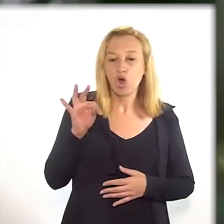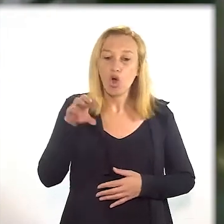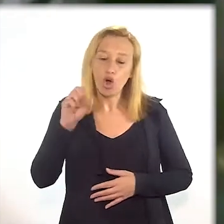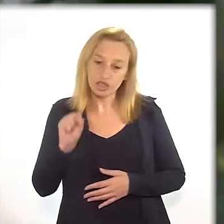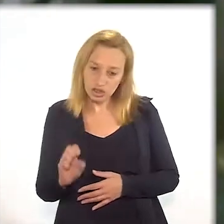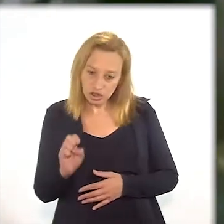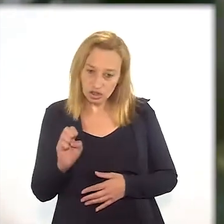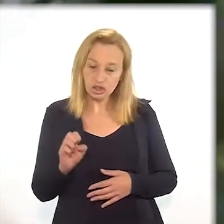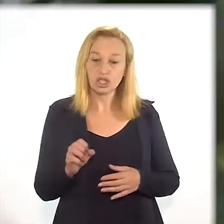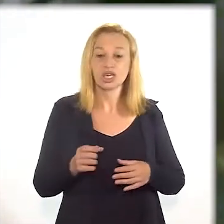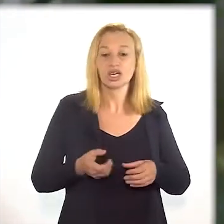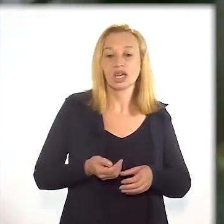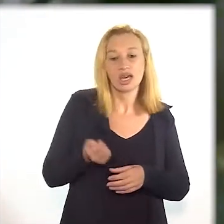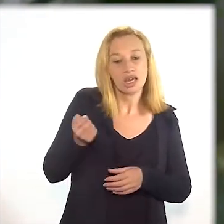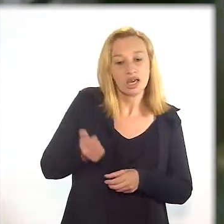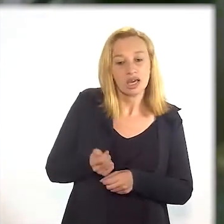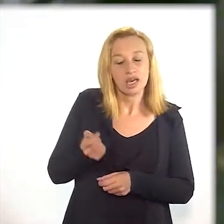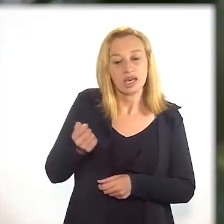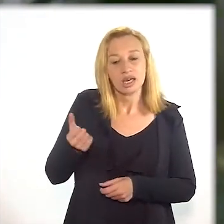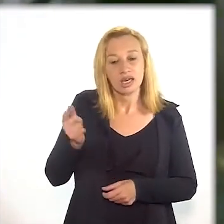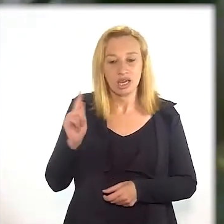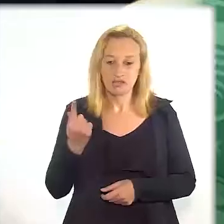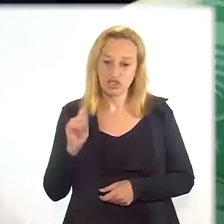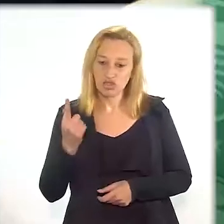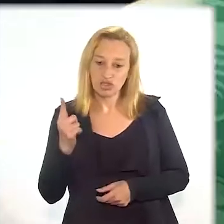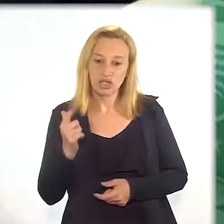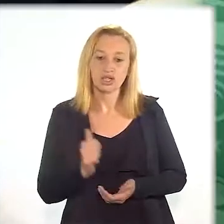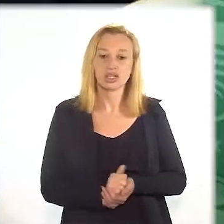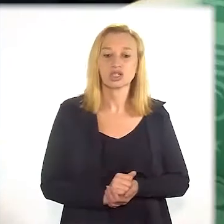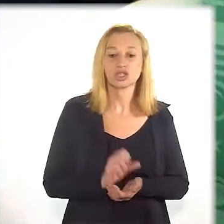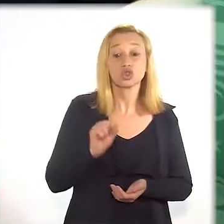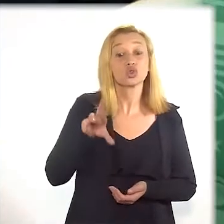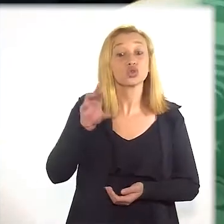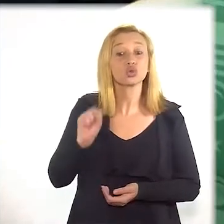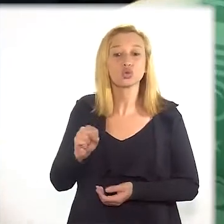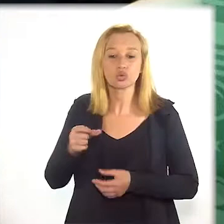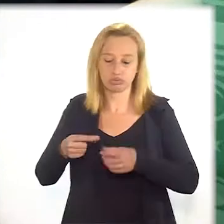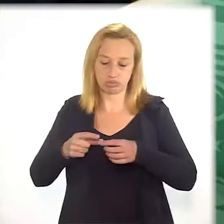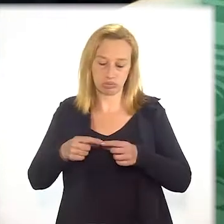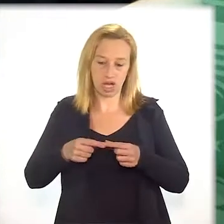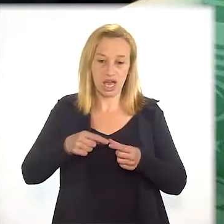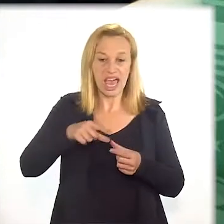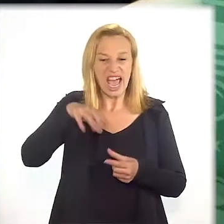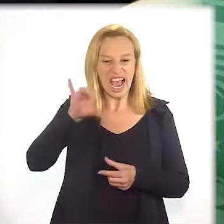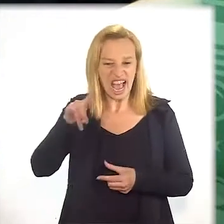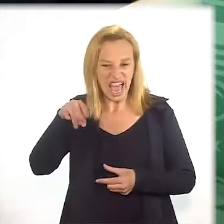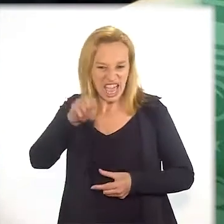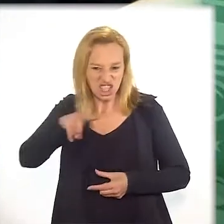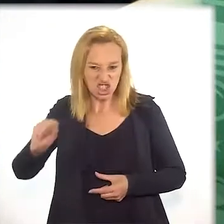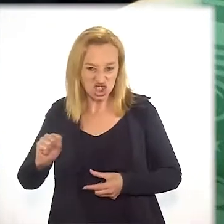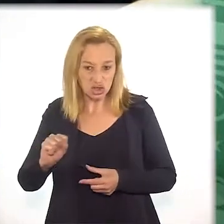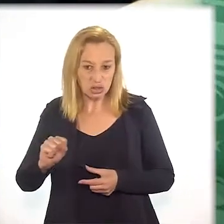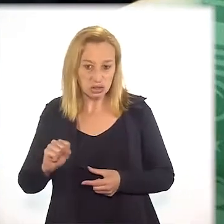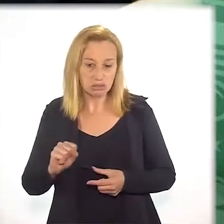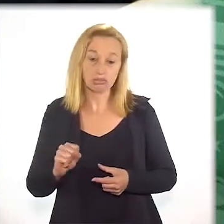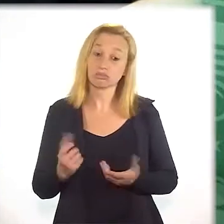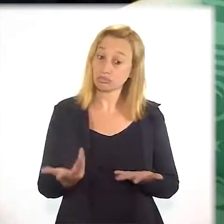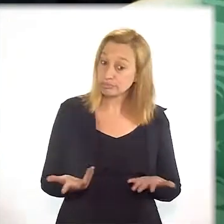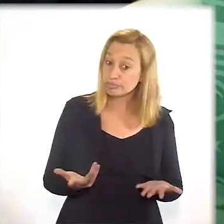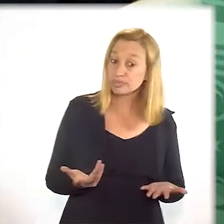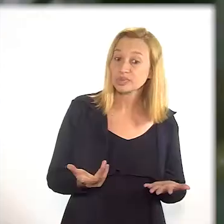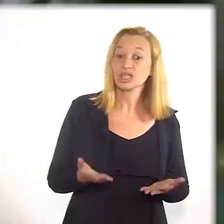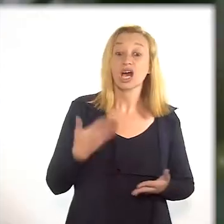caixinhas, como refrigerante, suco industrializado, macarrão instantâneo, que são alimentos super ricos